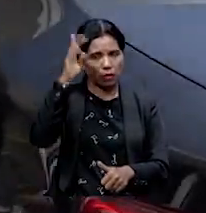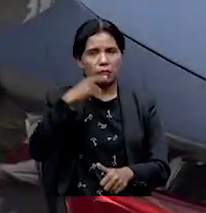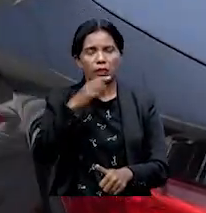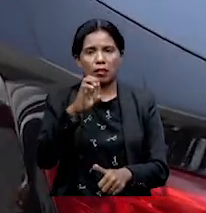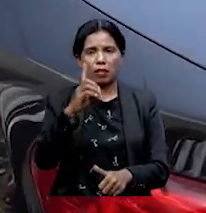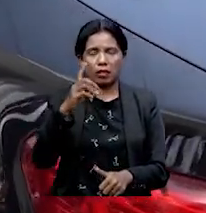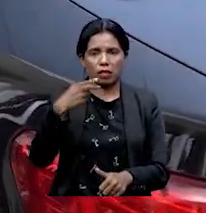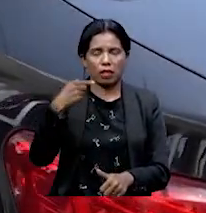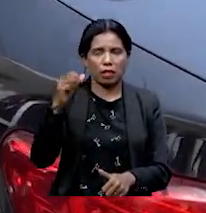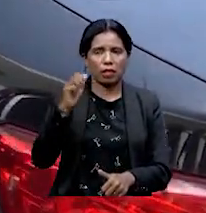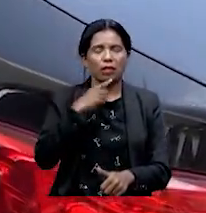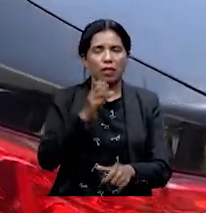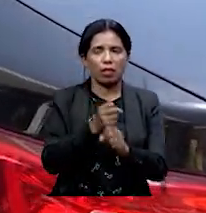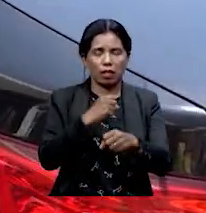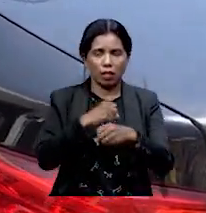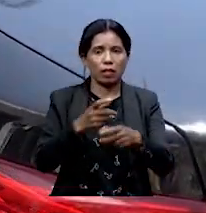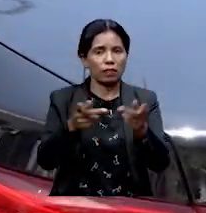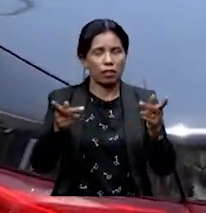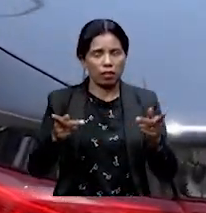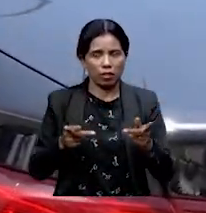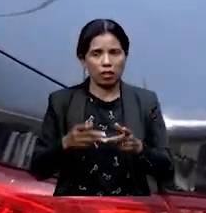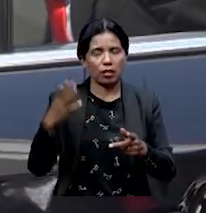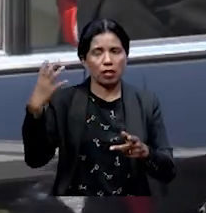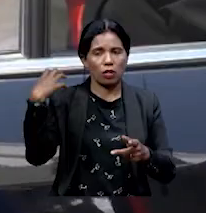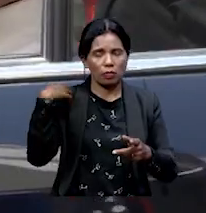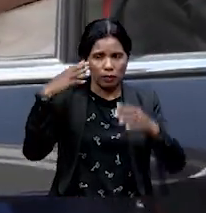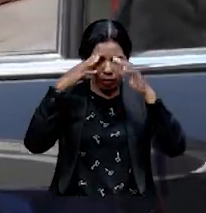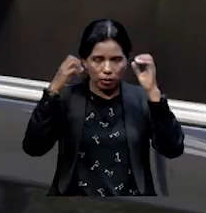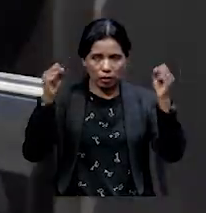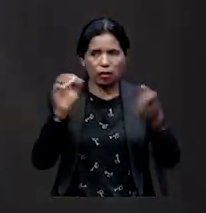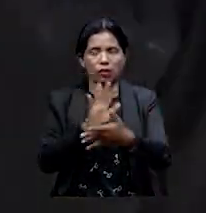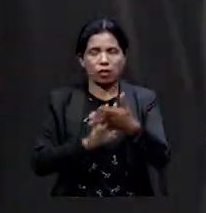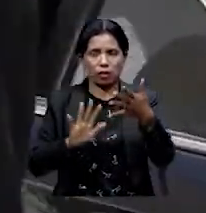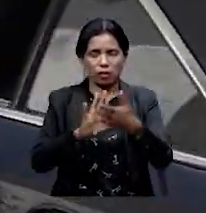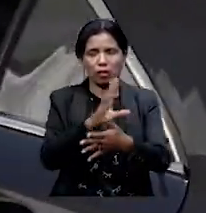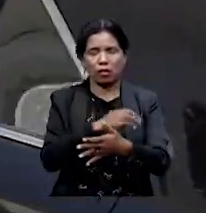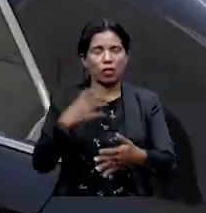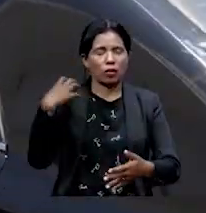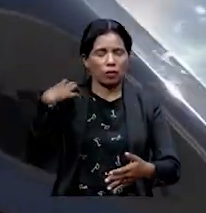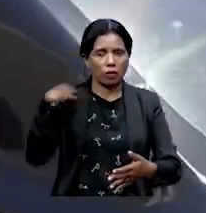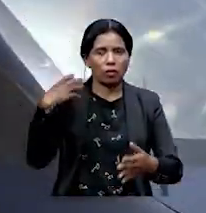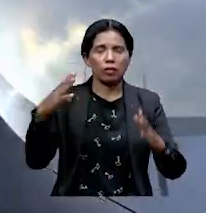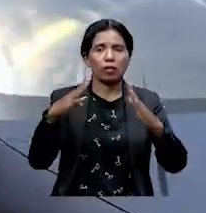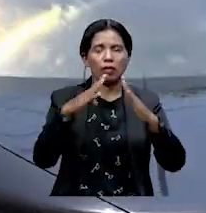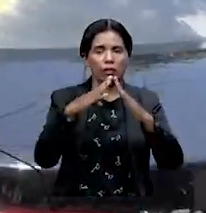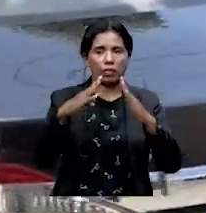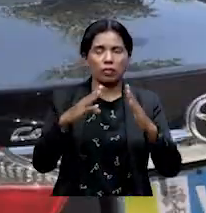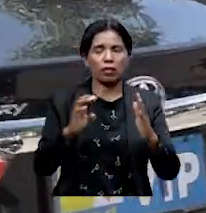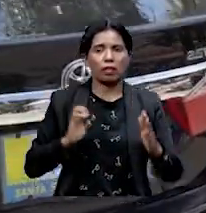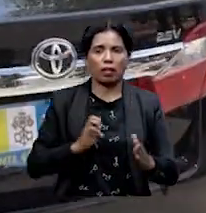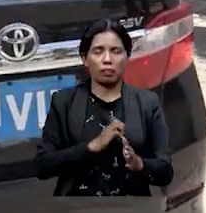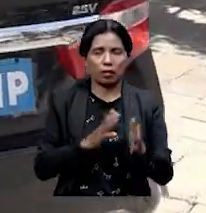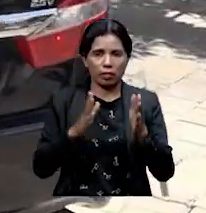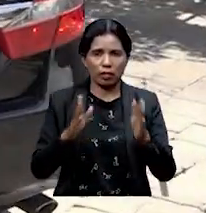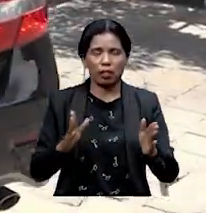lança Centro Fraternidade Humana e Palácio Presidência, inaugura edifício Embaixada Santa Sé e Timor-Leste. Halomos visita